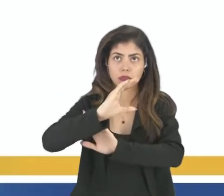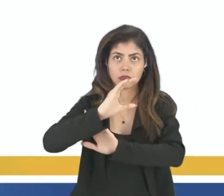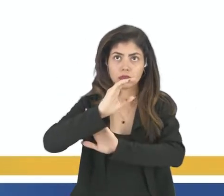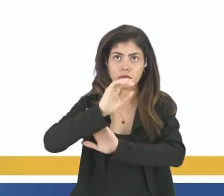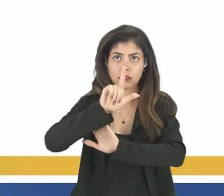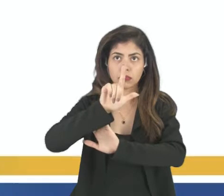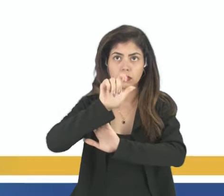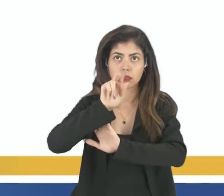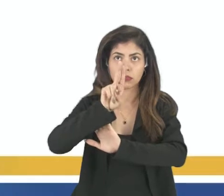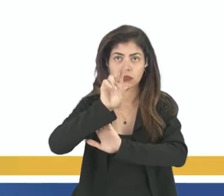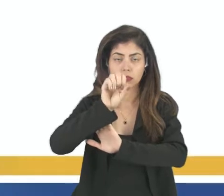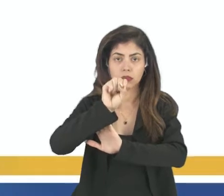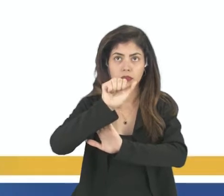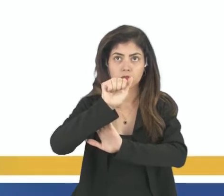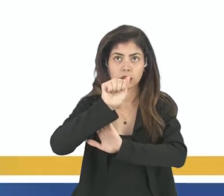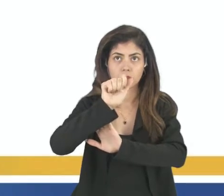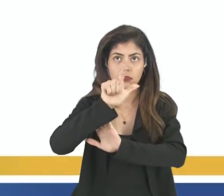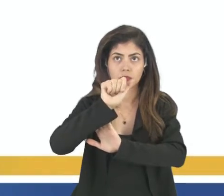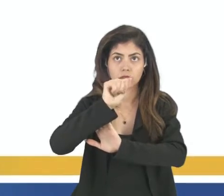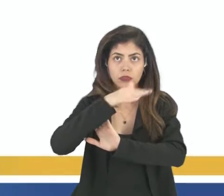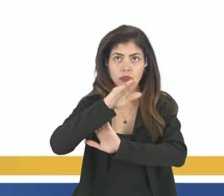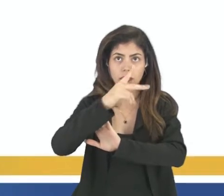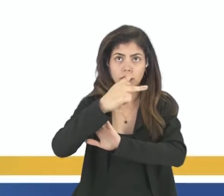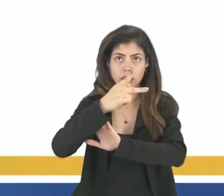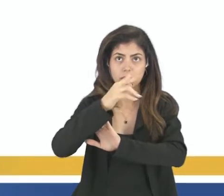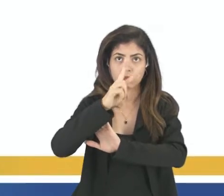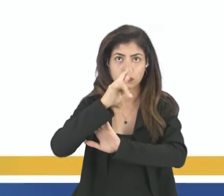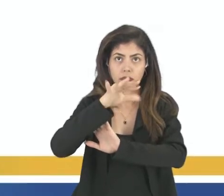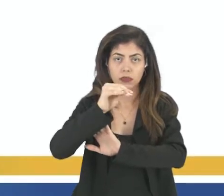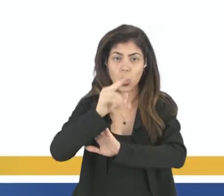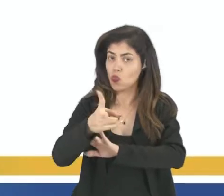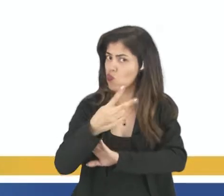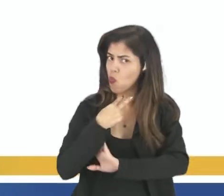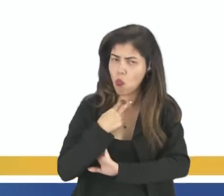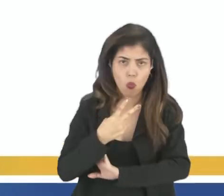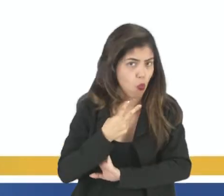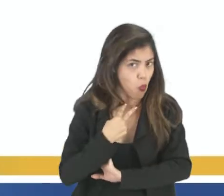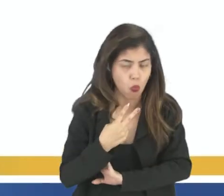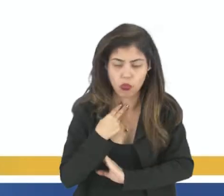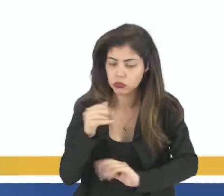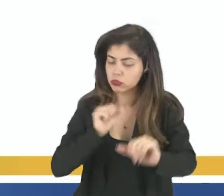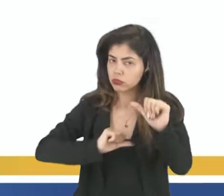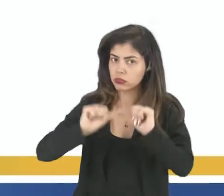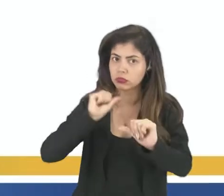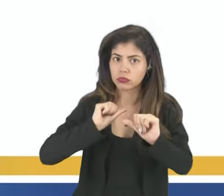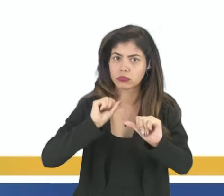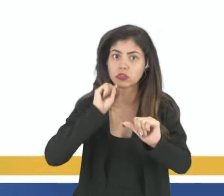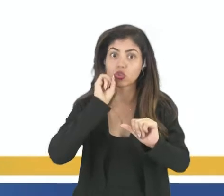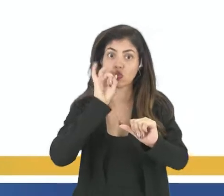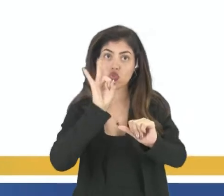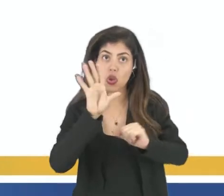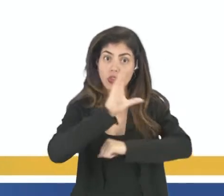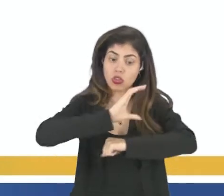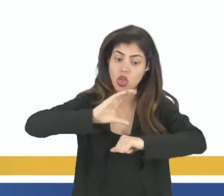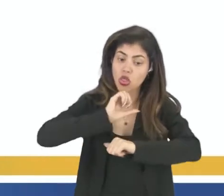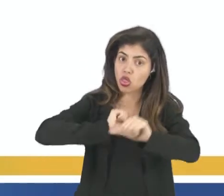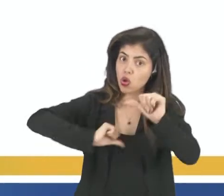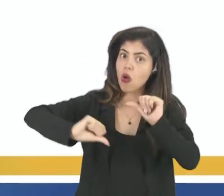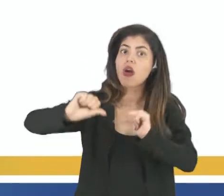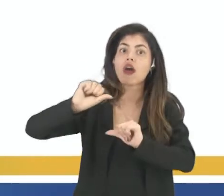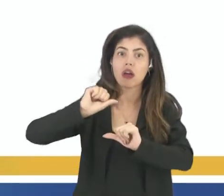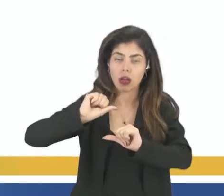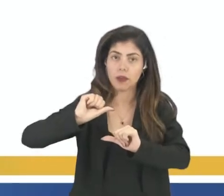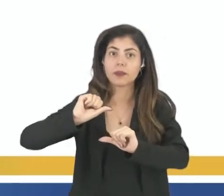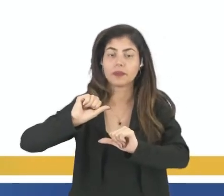A cláusula, que é pétrea, ela é o pilar da Constituição, não pode ser mudada. Só muda se for mudar a Constituição. São cláusulas que não